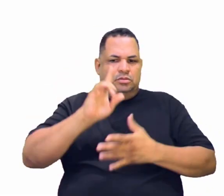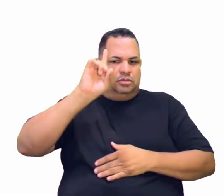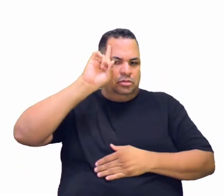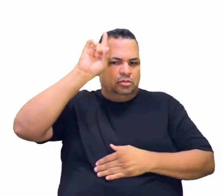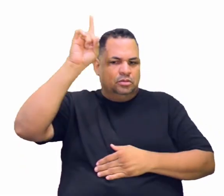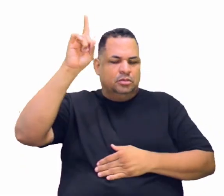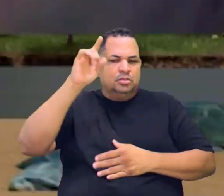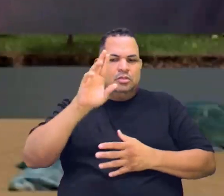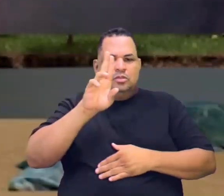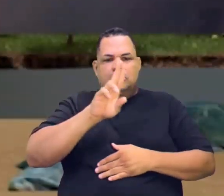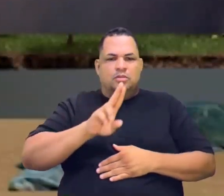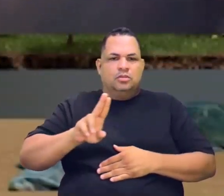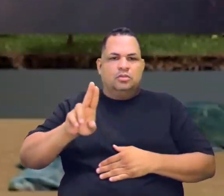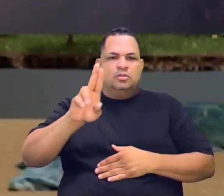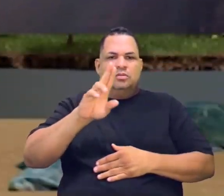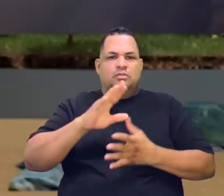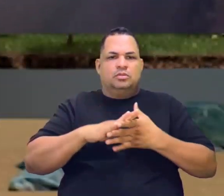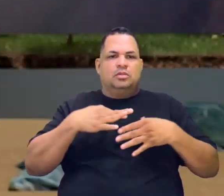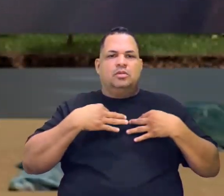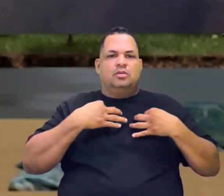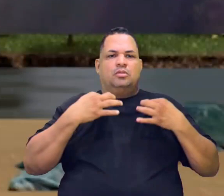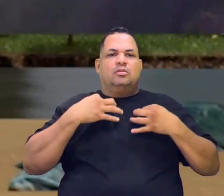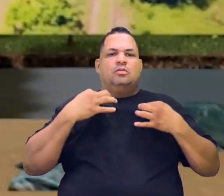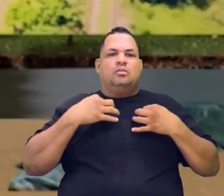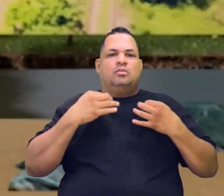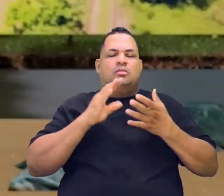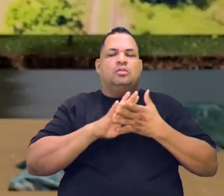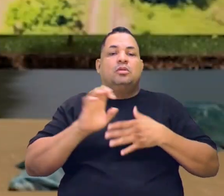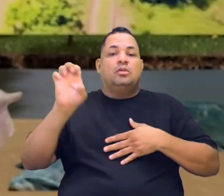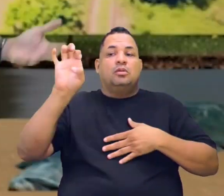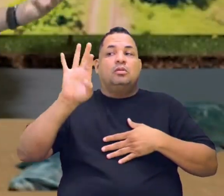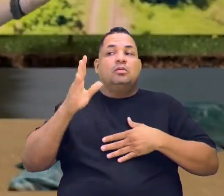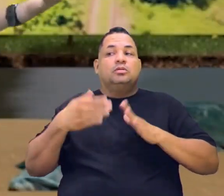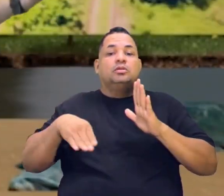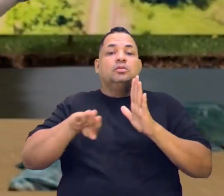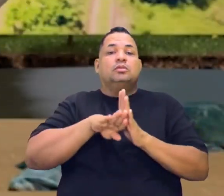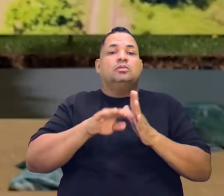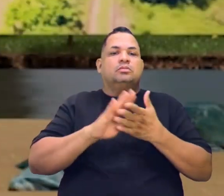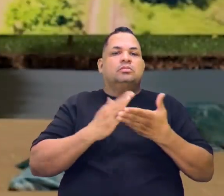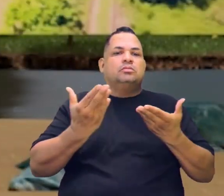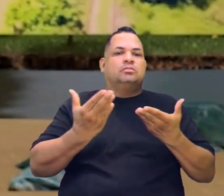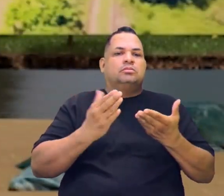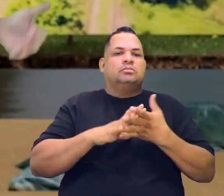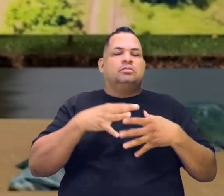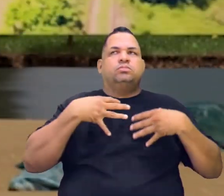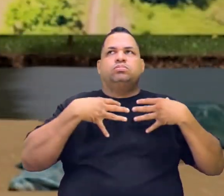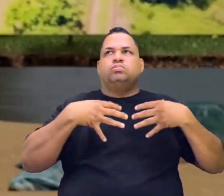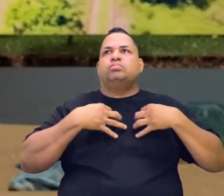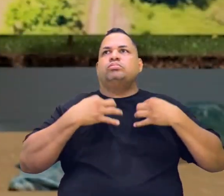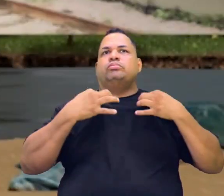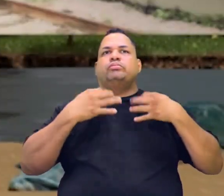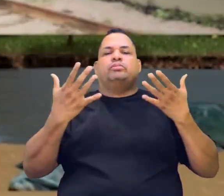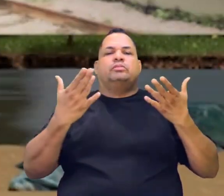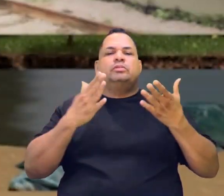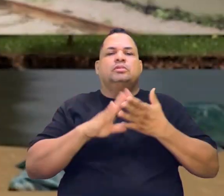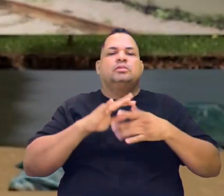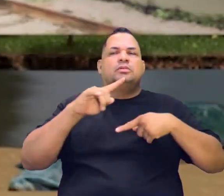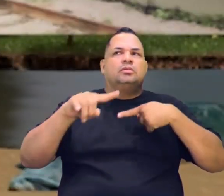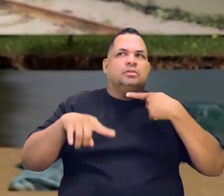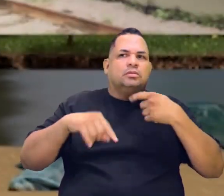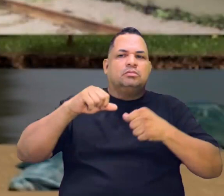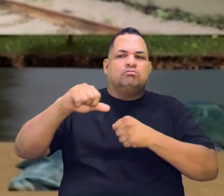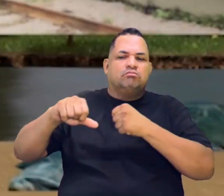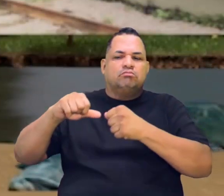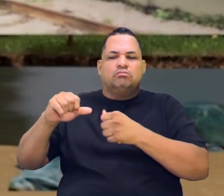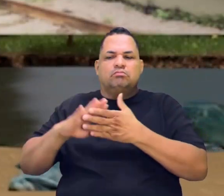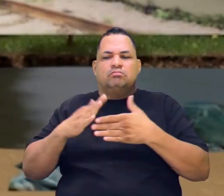ideia de se usar bastante roupas. O europeu, quando vem para cá aquelas roupas, nossa, aqui era muito quente. Com o tempo ele vai